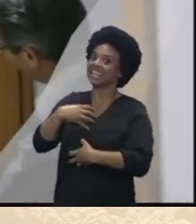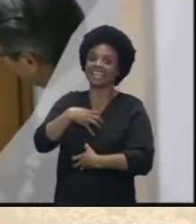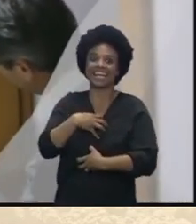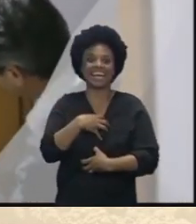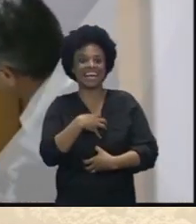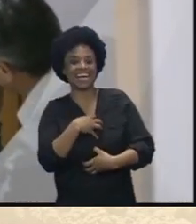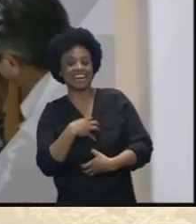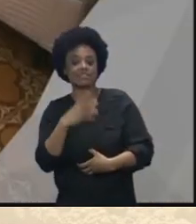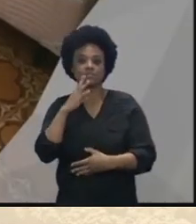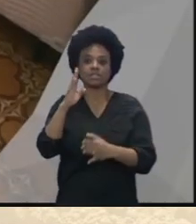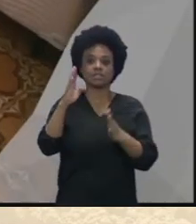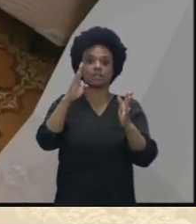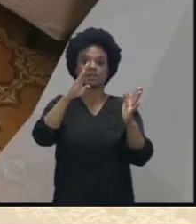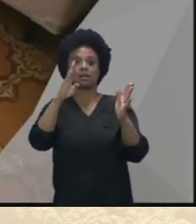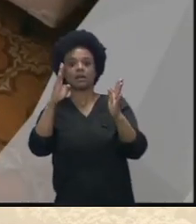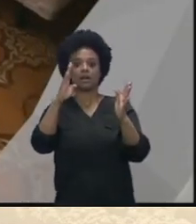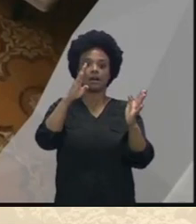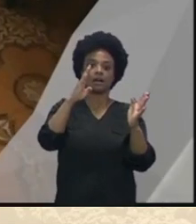de vertigem.